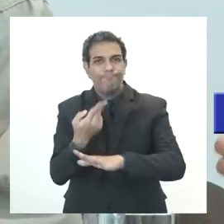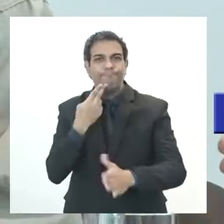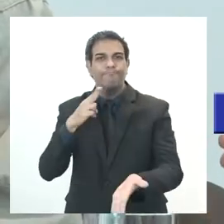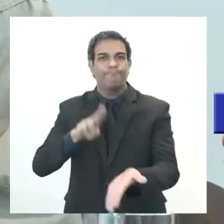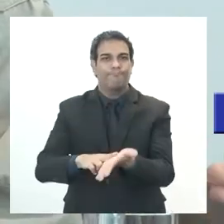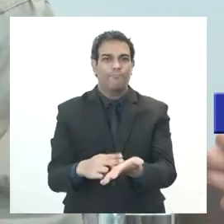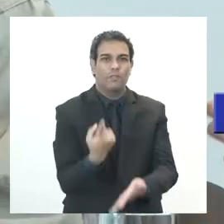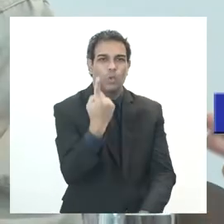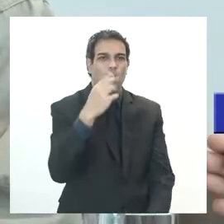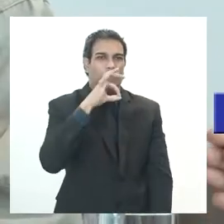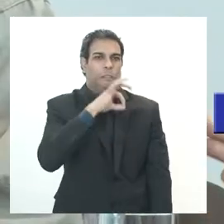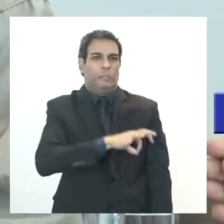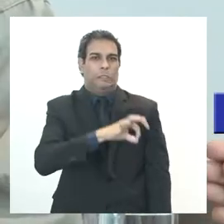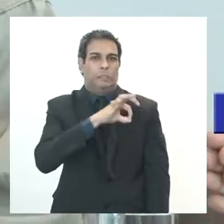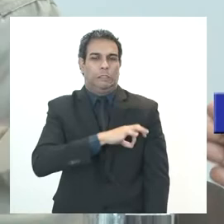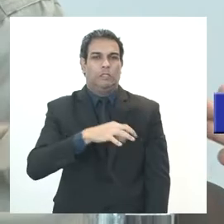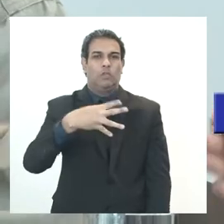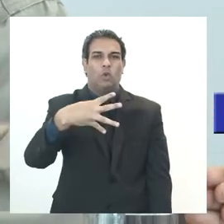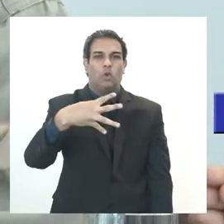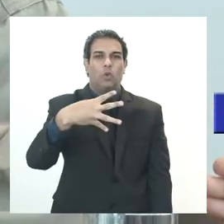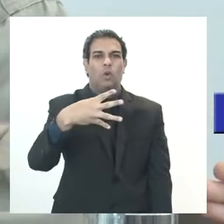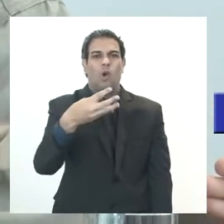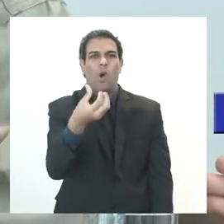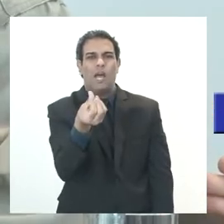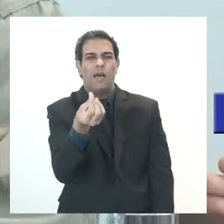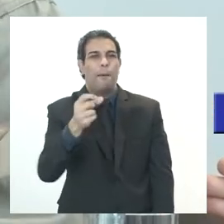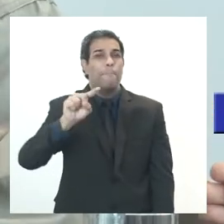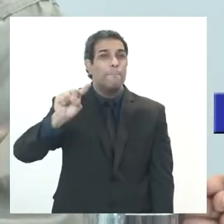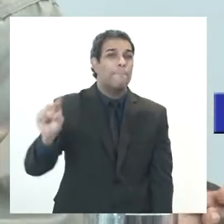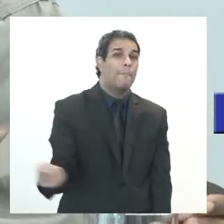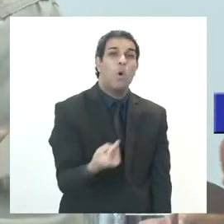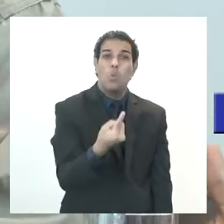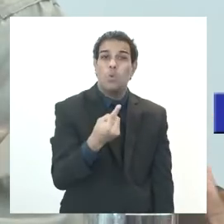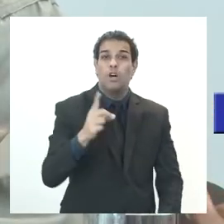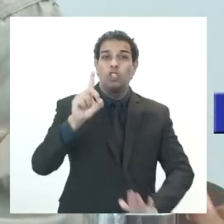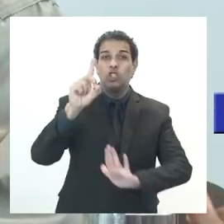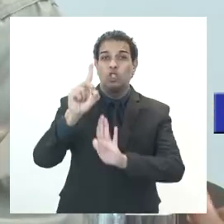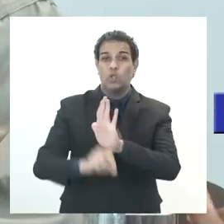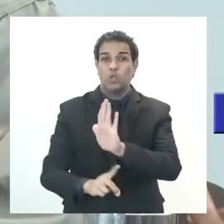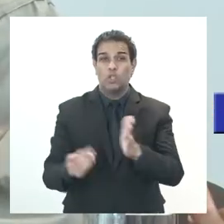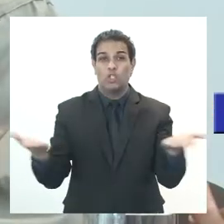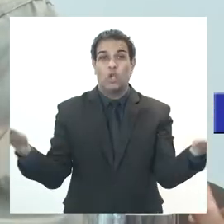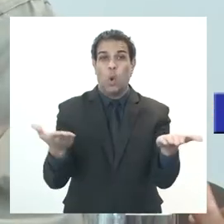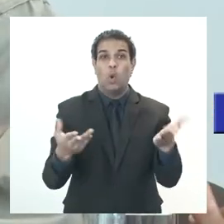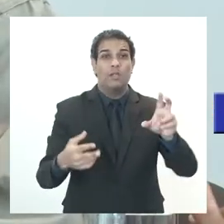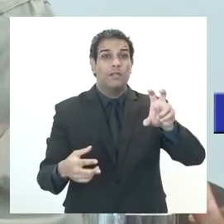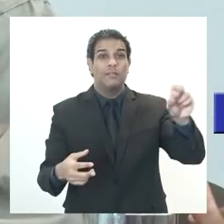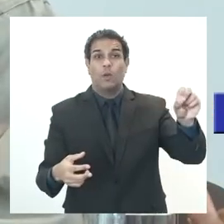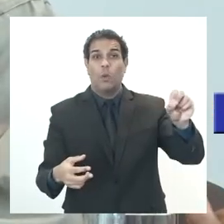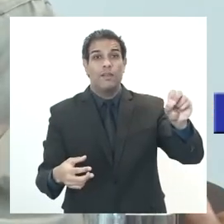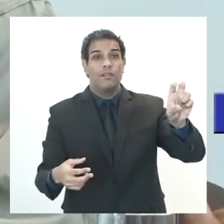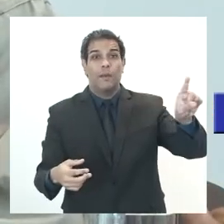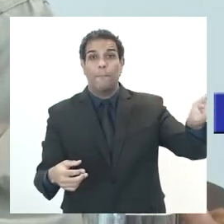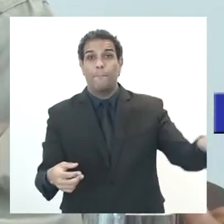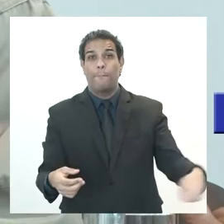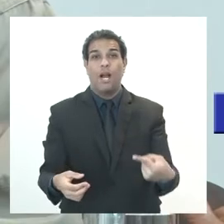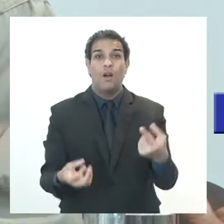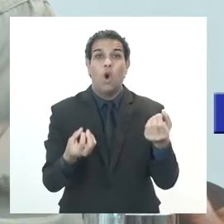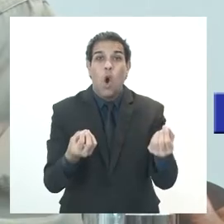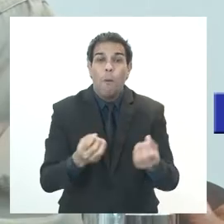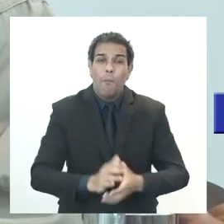salário de um diretor era de 46 mil reais hoje já passou dos 50 e